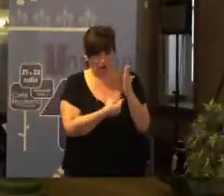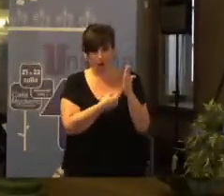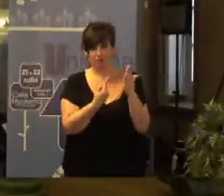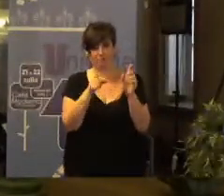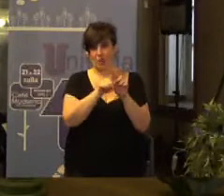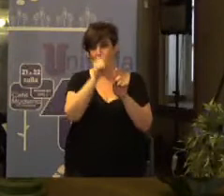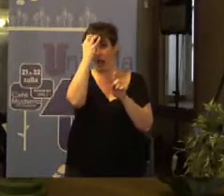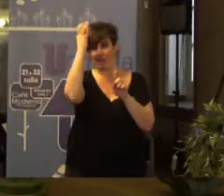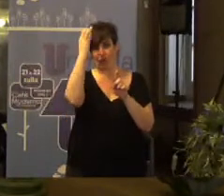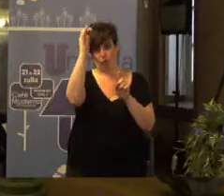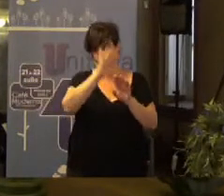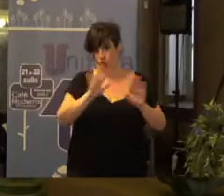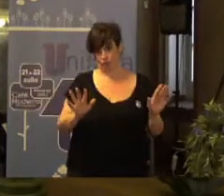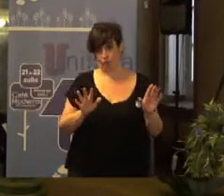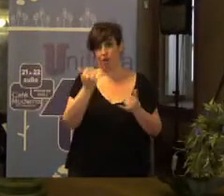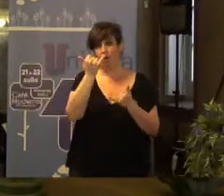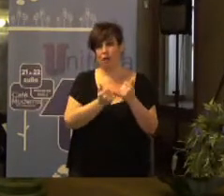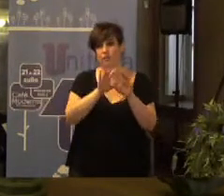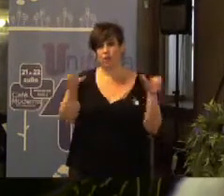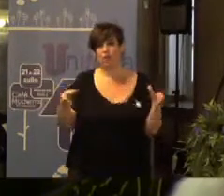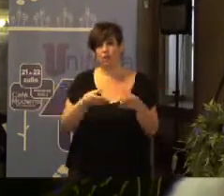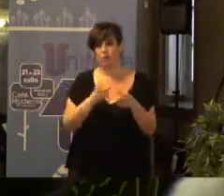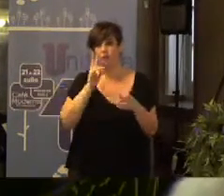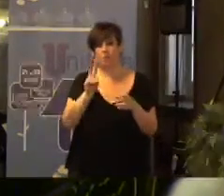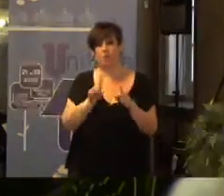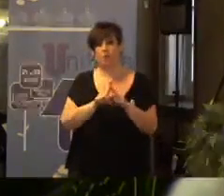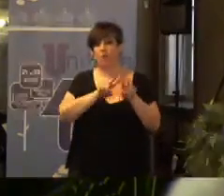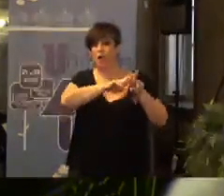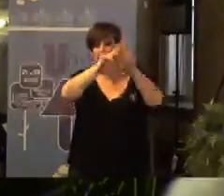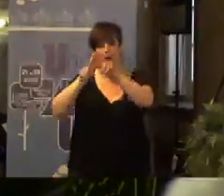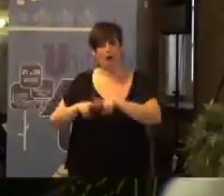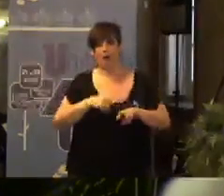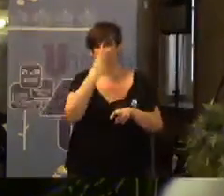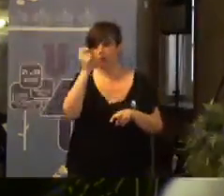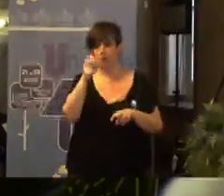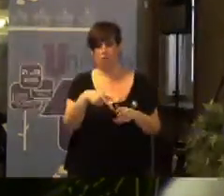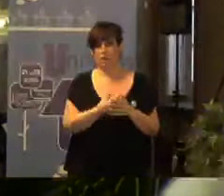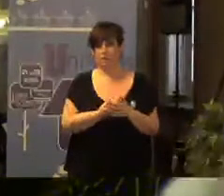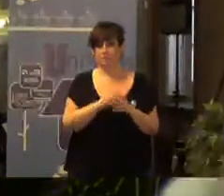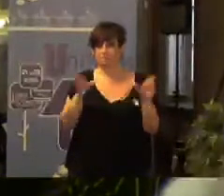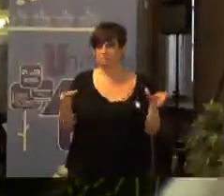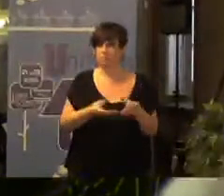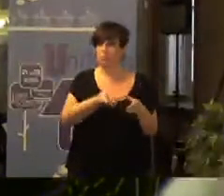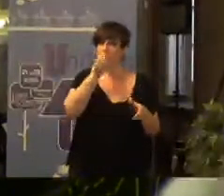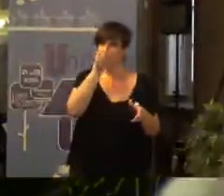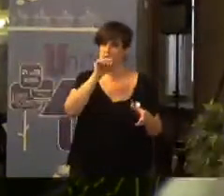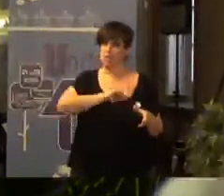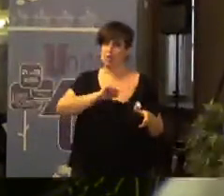de que o Partido Socialista precisava de uma consciência de esquerda. Partido Socialista tem a consciência que quer ter.